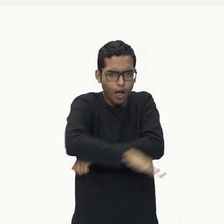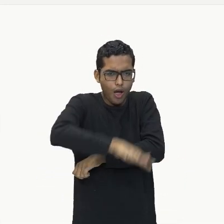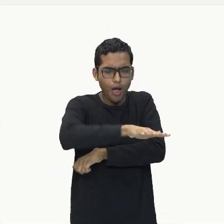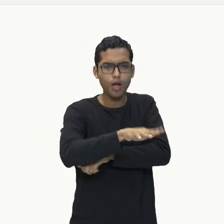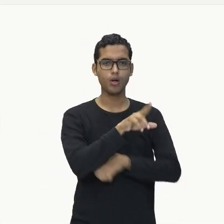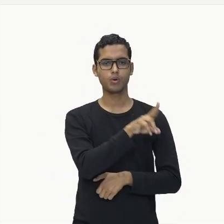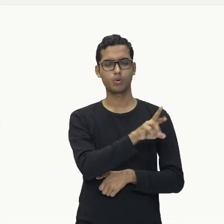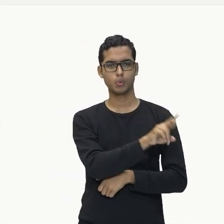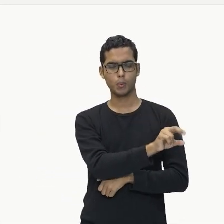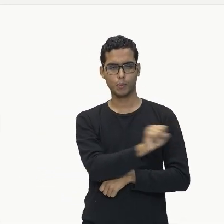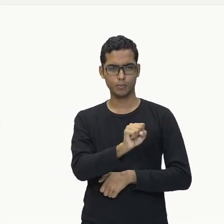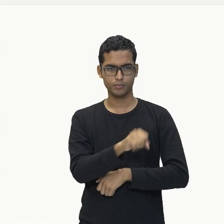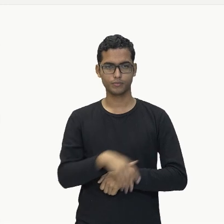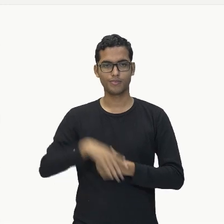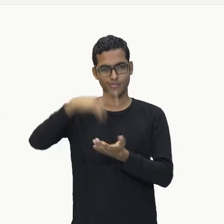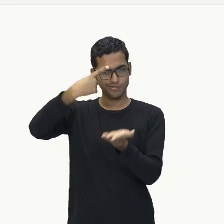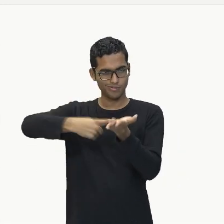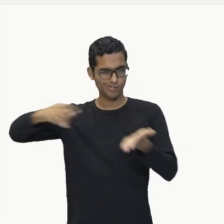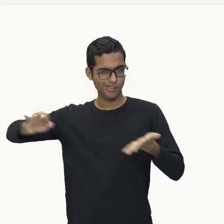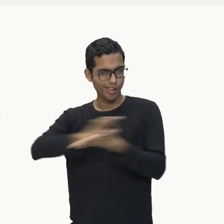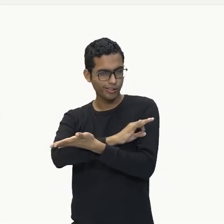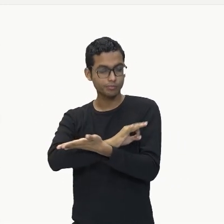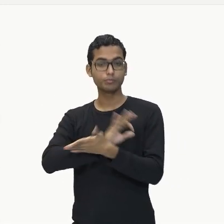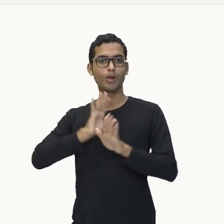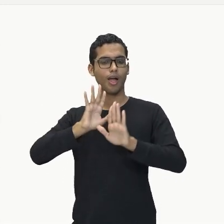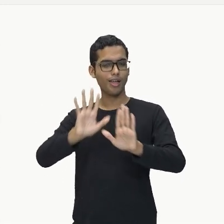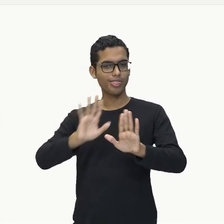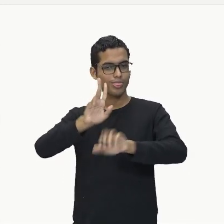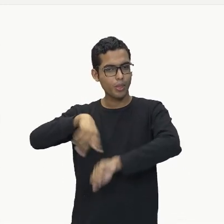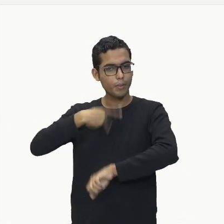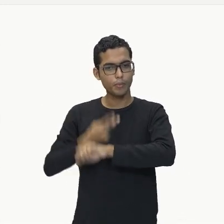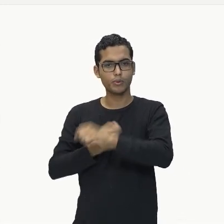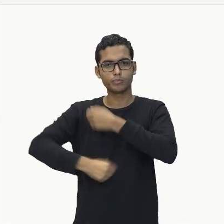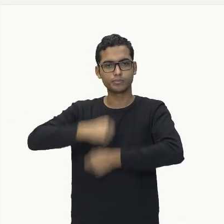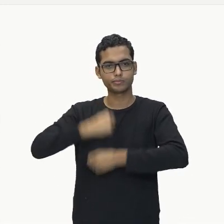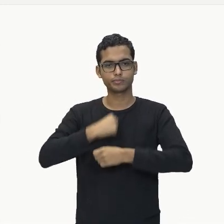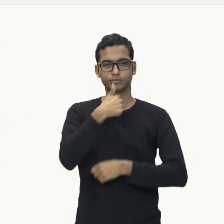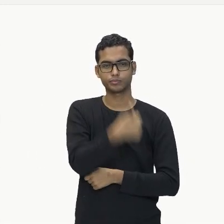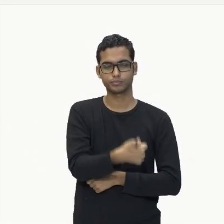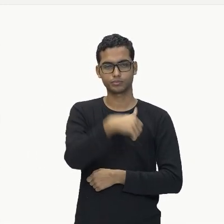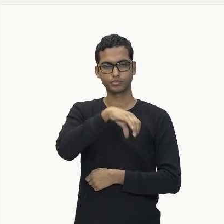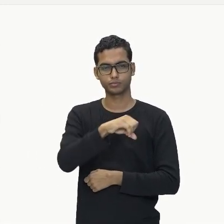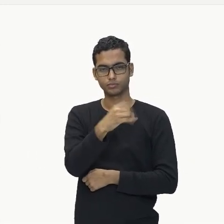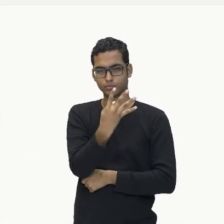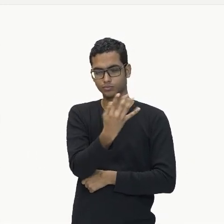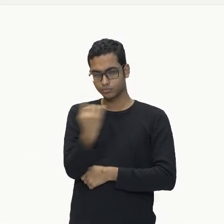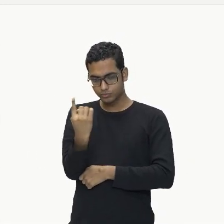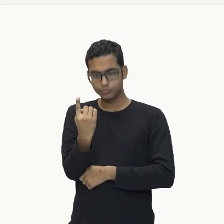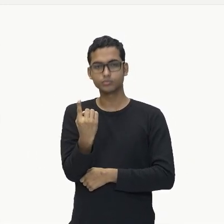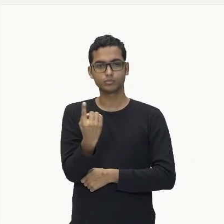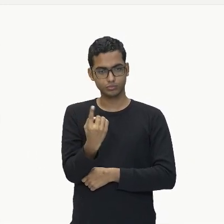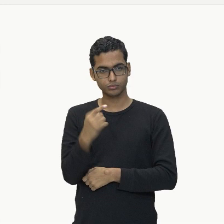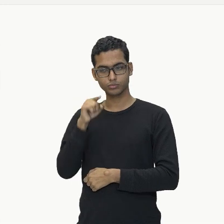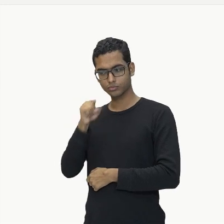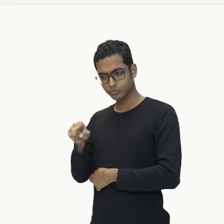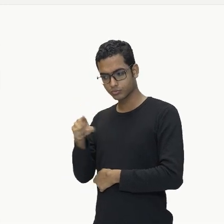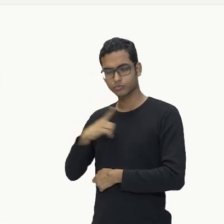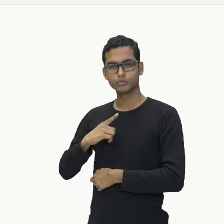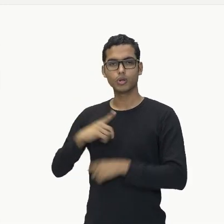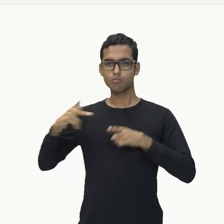Eles assinaram o Pacto de Não Agressão, mas em 1941 a Alemanha nazista